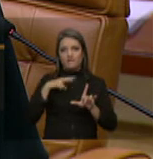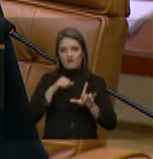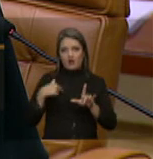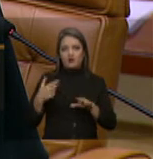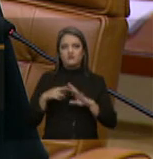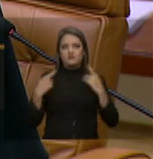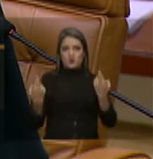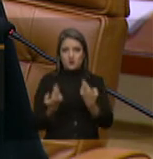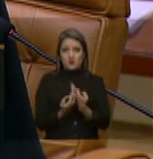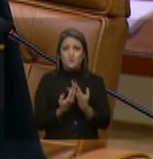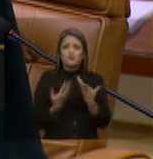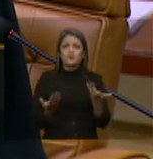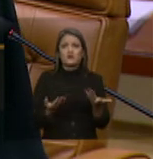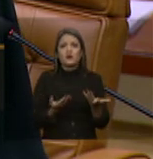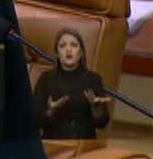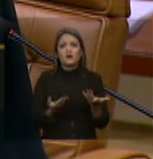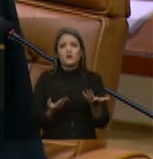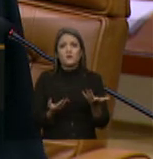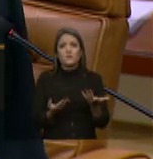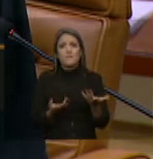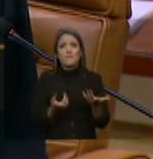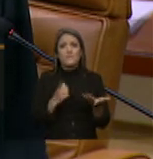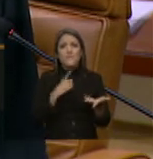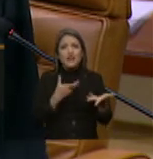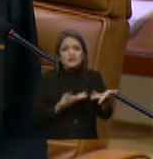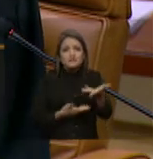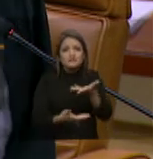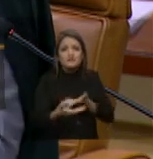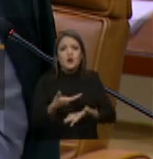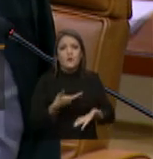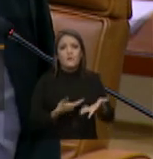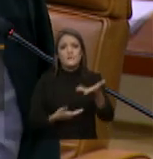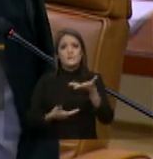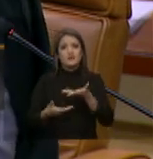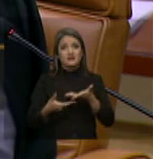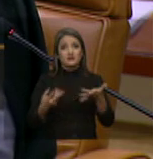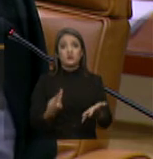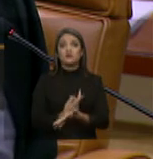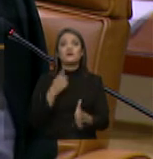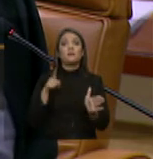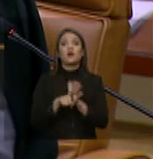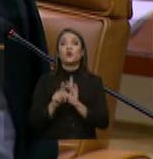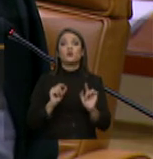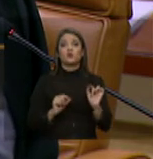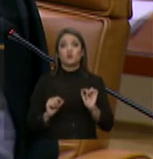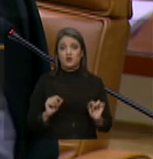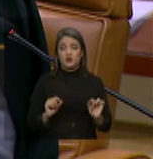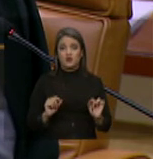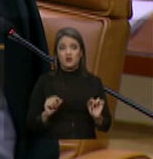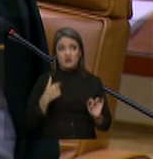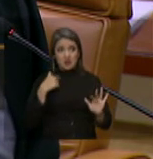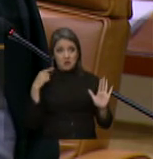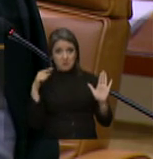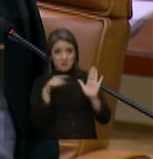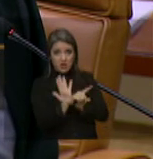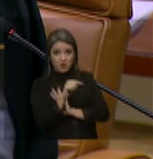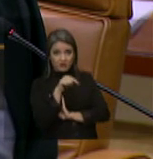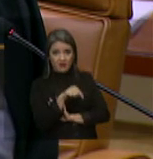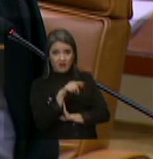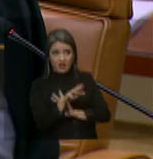uma das perguntas na cooperação com elas uma das perguntas que eu fiz foi